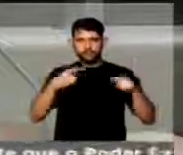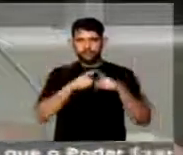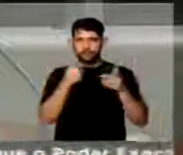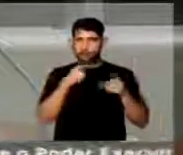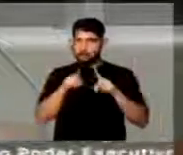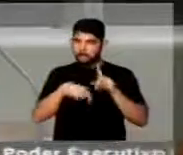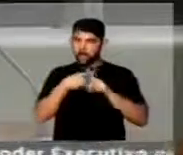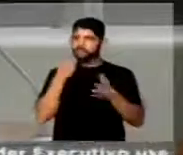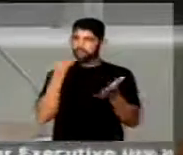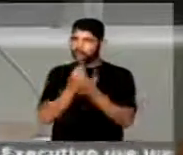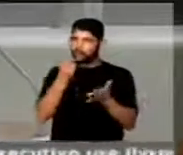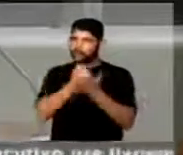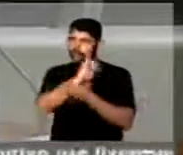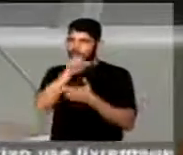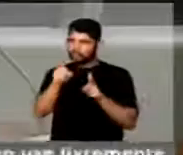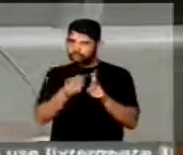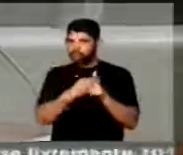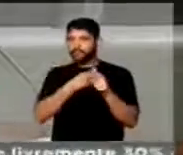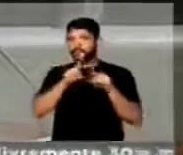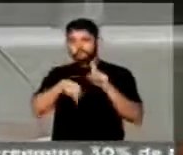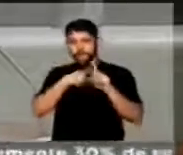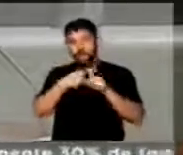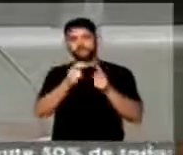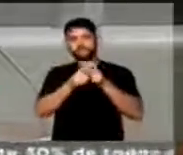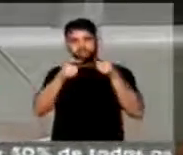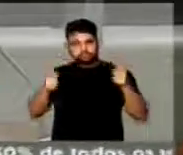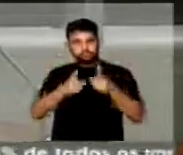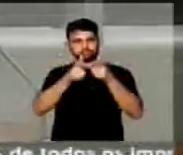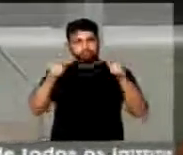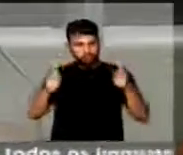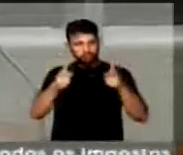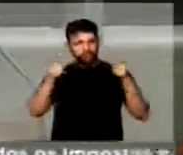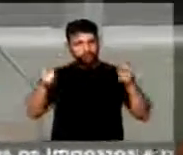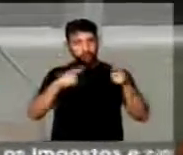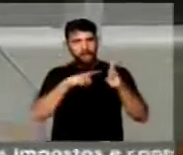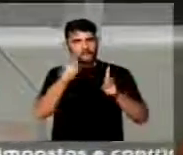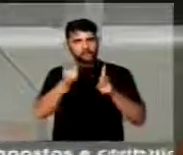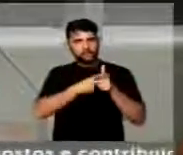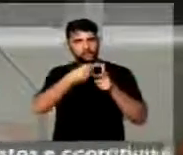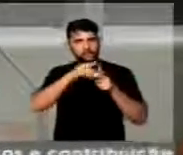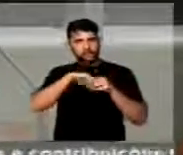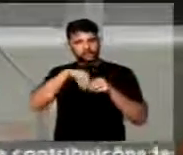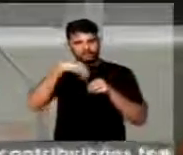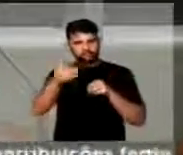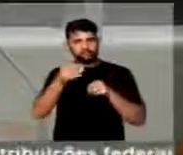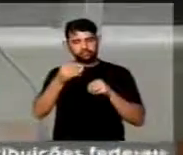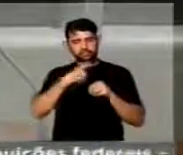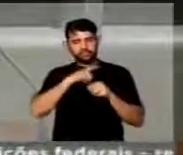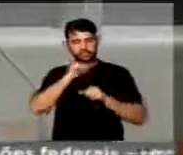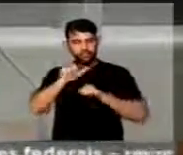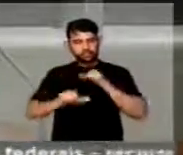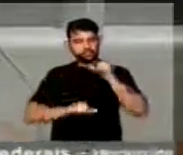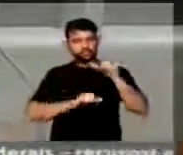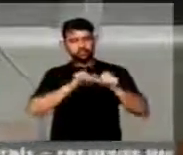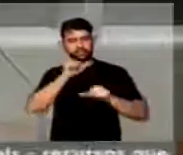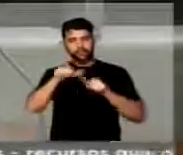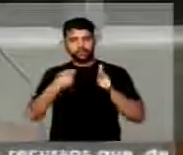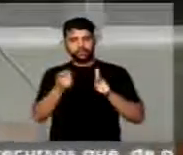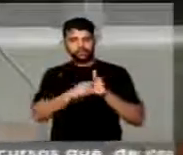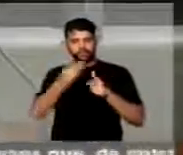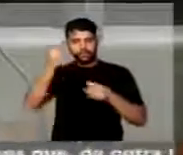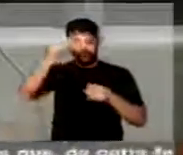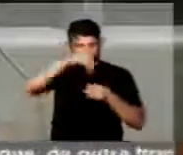nós pagamos a dívida, mais ela cresce. A dívida externa se transformou em